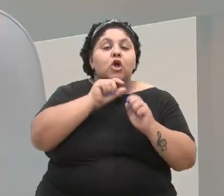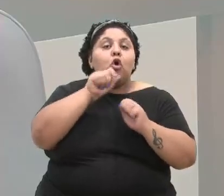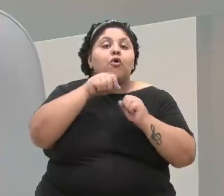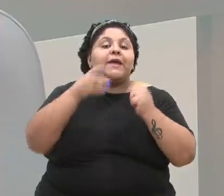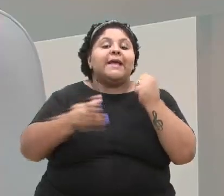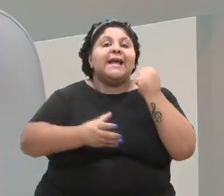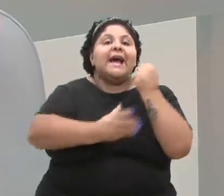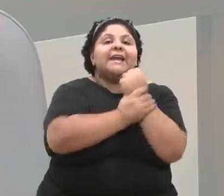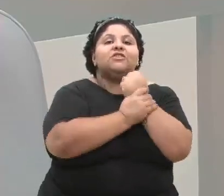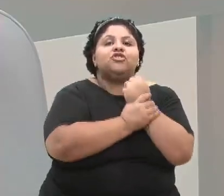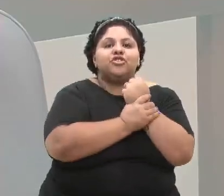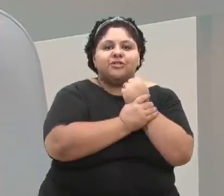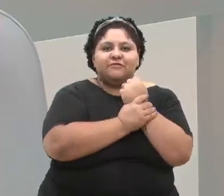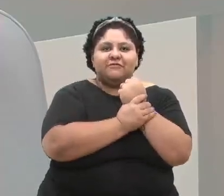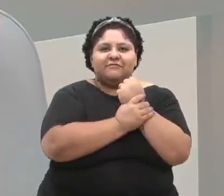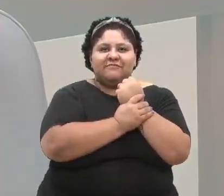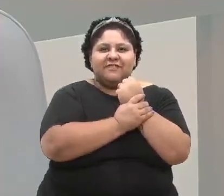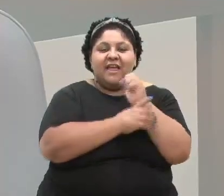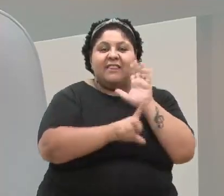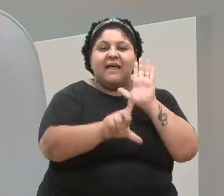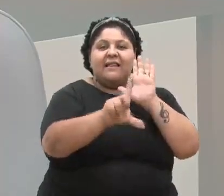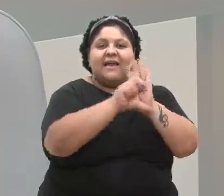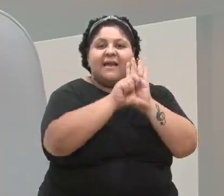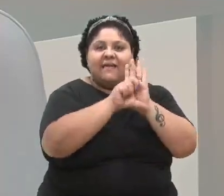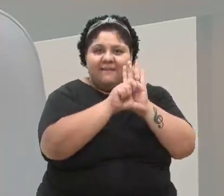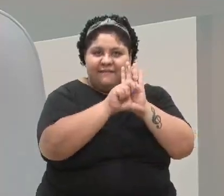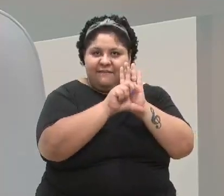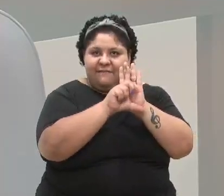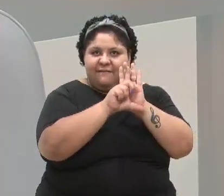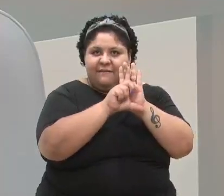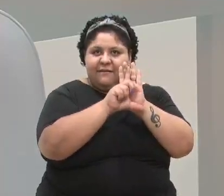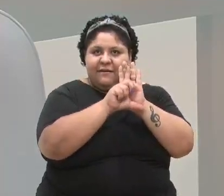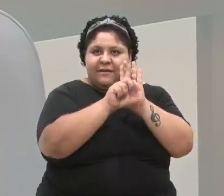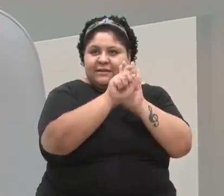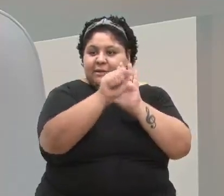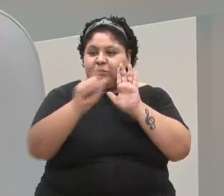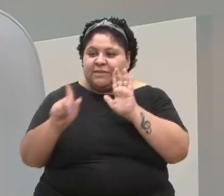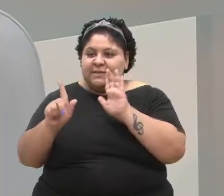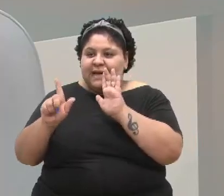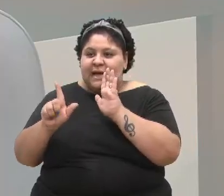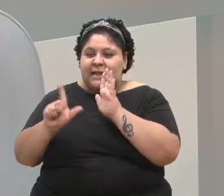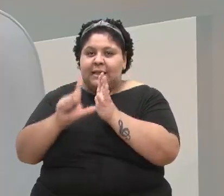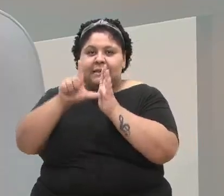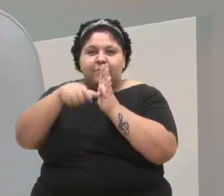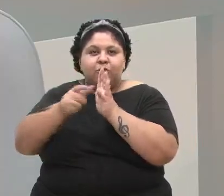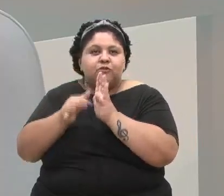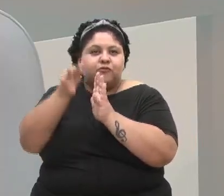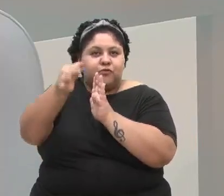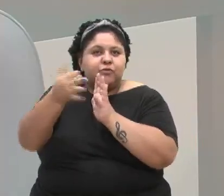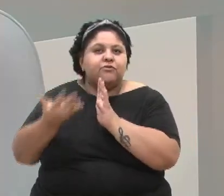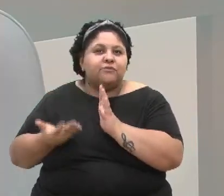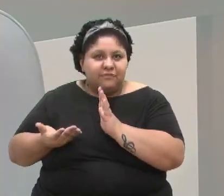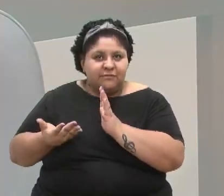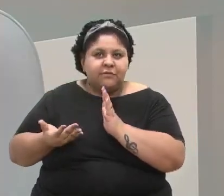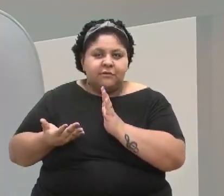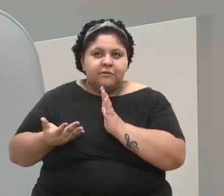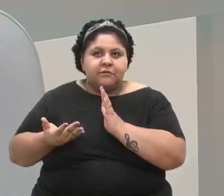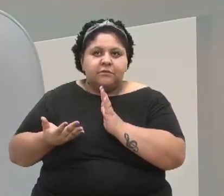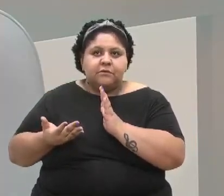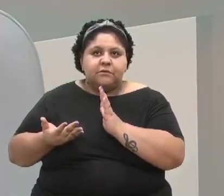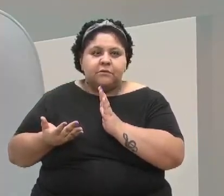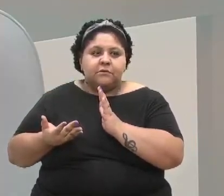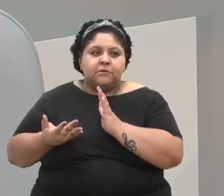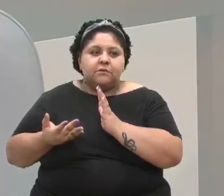garante dele buscar, talvez, se encostar, como se dizem, né? Talvez, mas dentro de critérios. Talvez